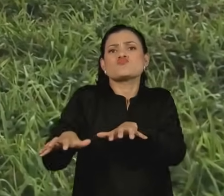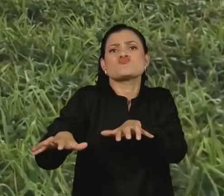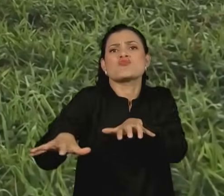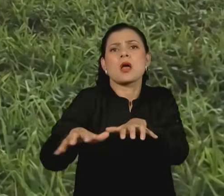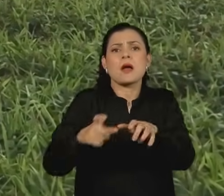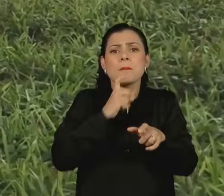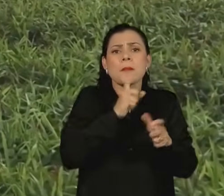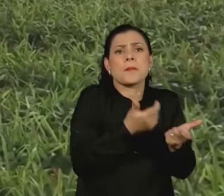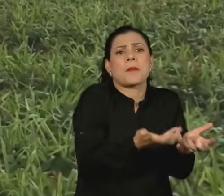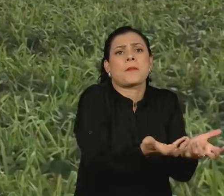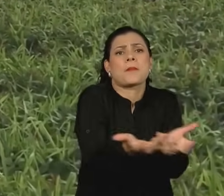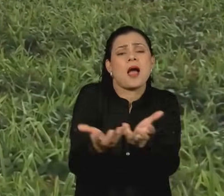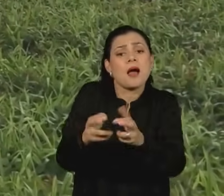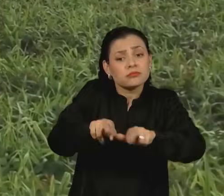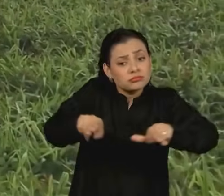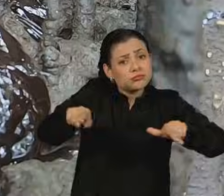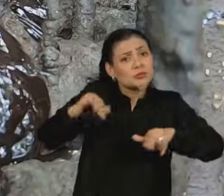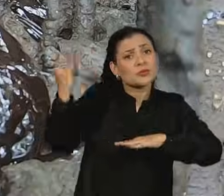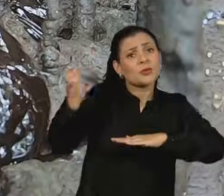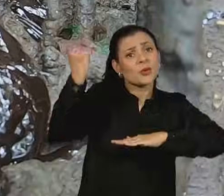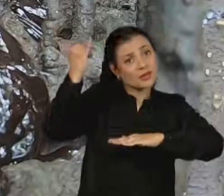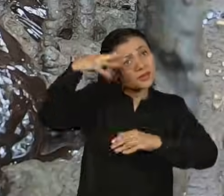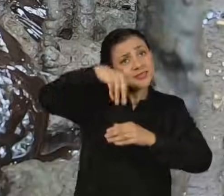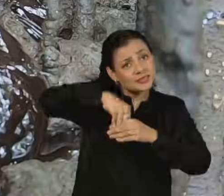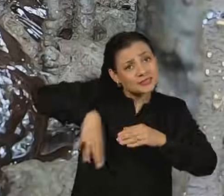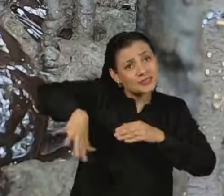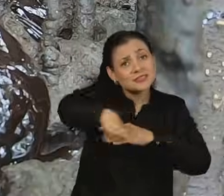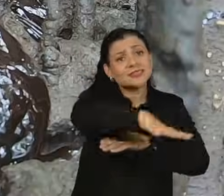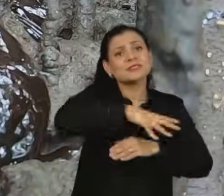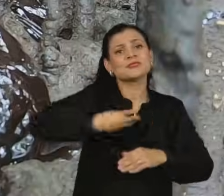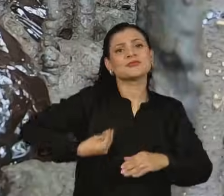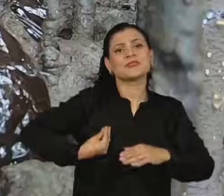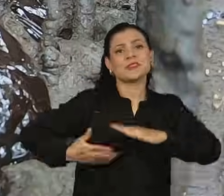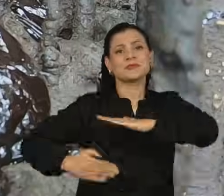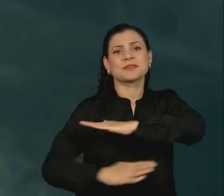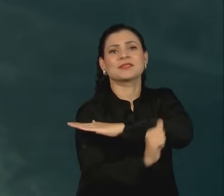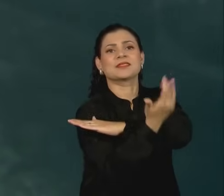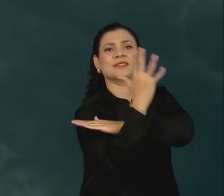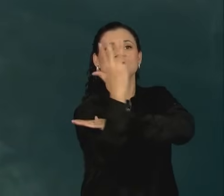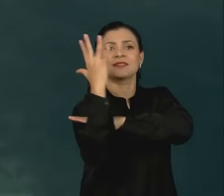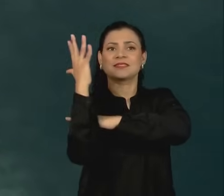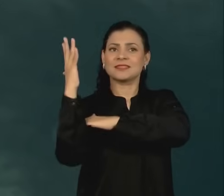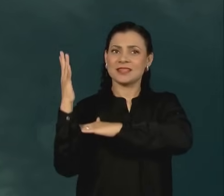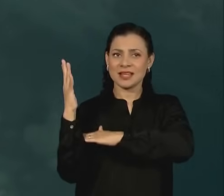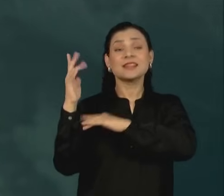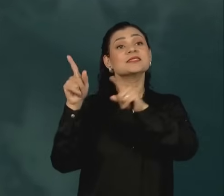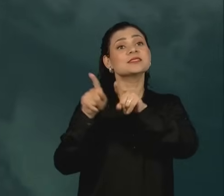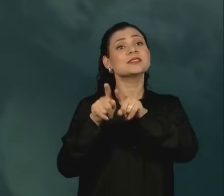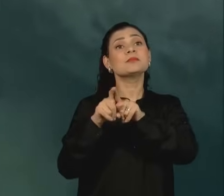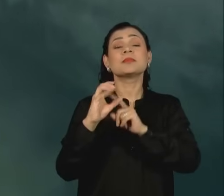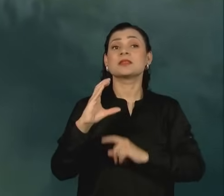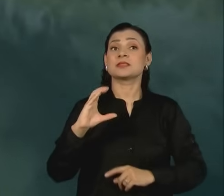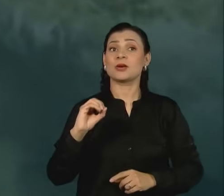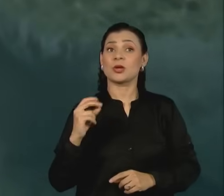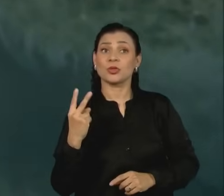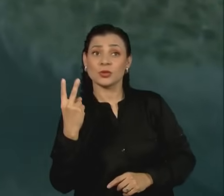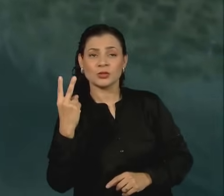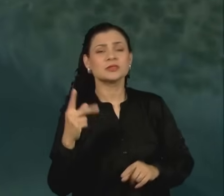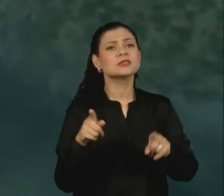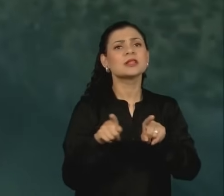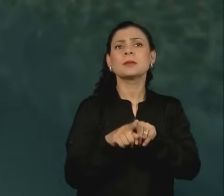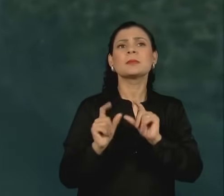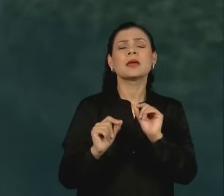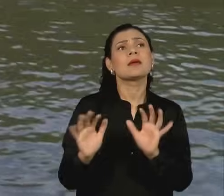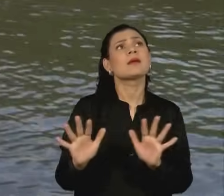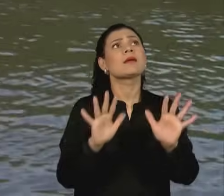compõem ecossistemas cruciais para a manutenção da biodiversidade, a produção de oxigênio, a regulação